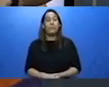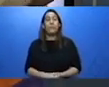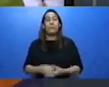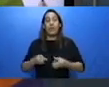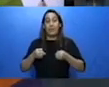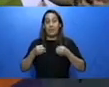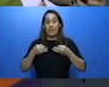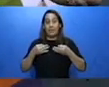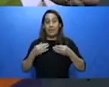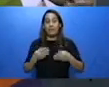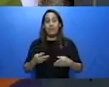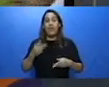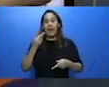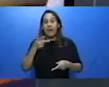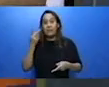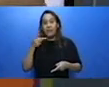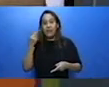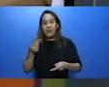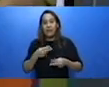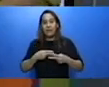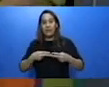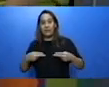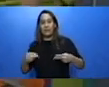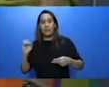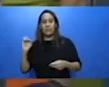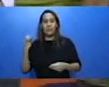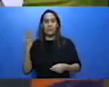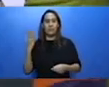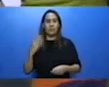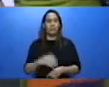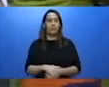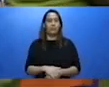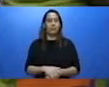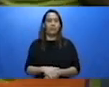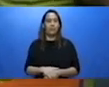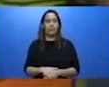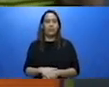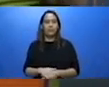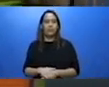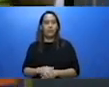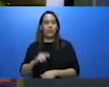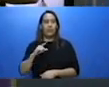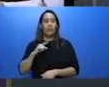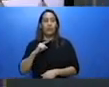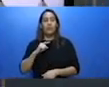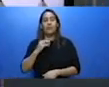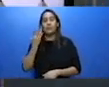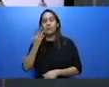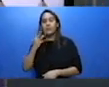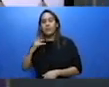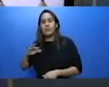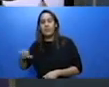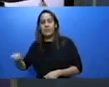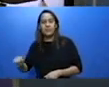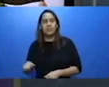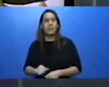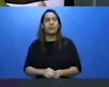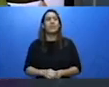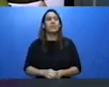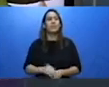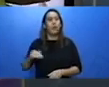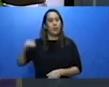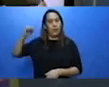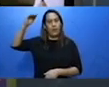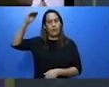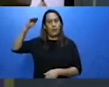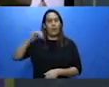Falar aquilo que aconteceu. Então, vamos lá? Aqui nós temos, crianças, né, um pouquinho maiores